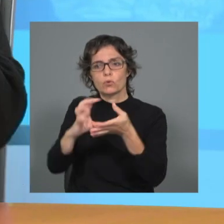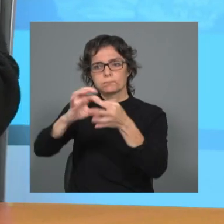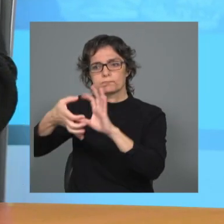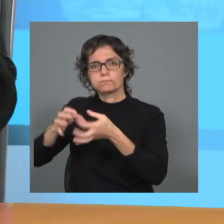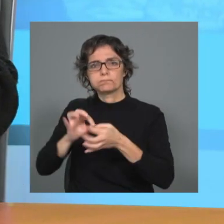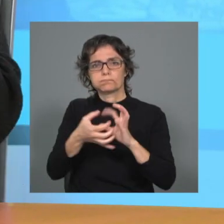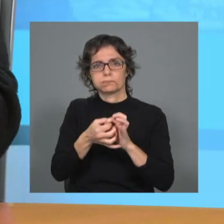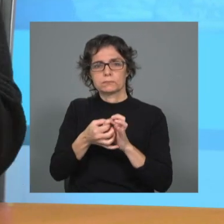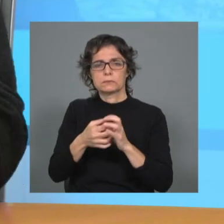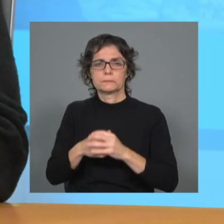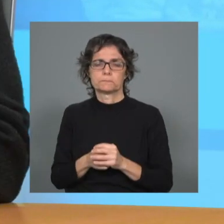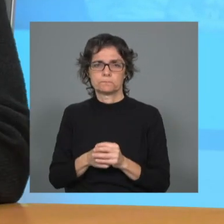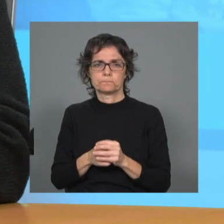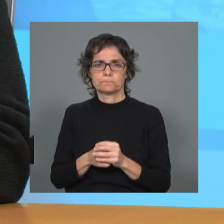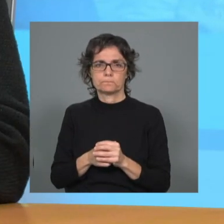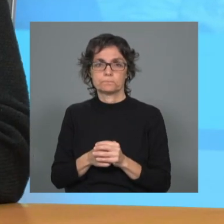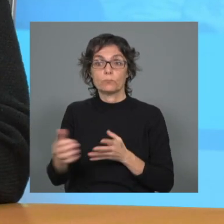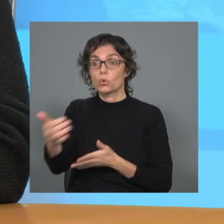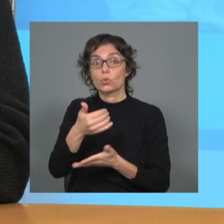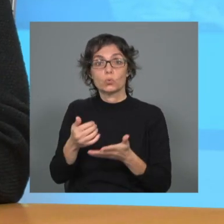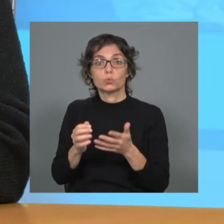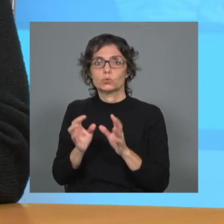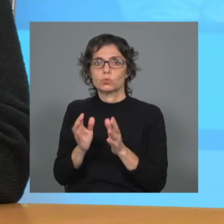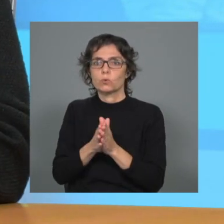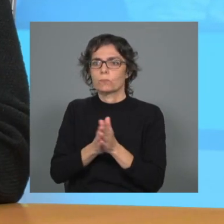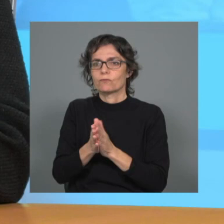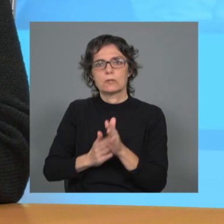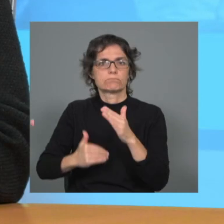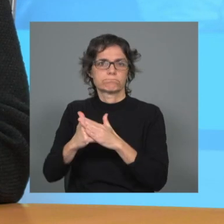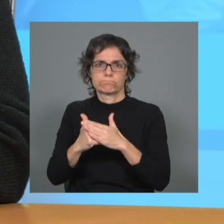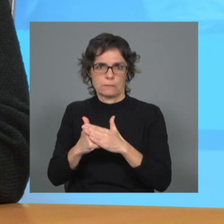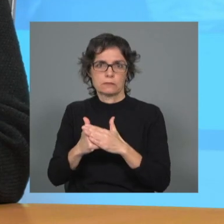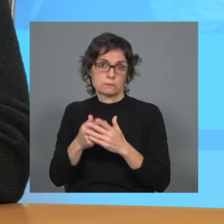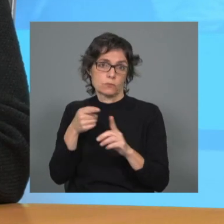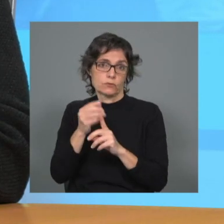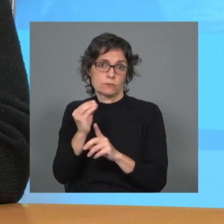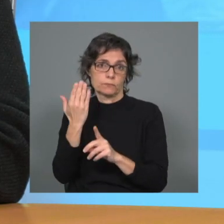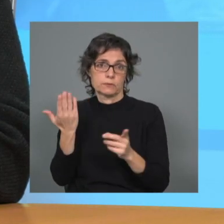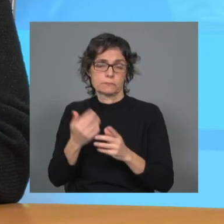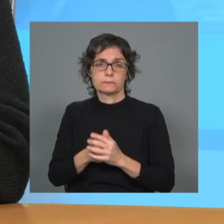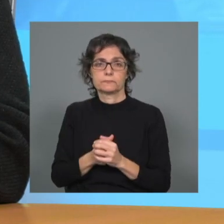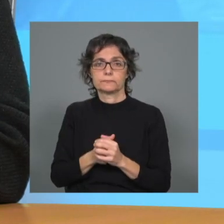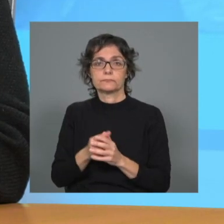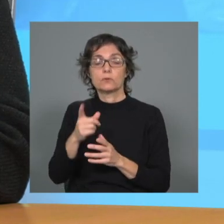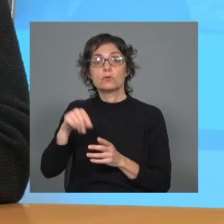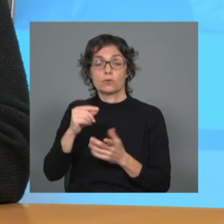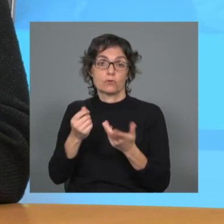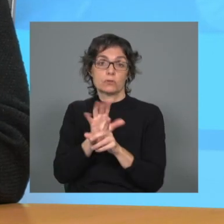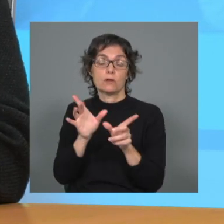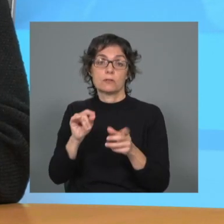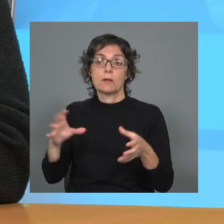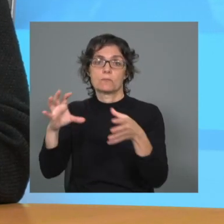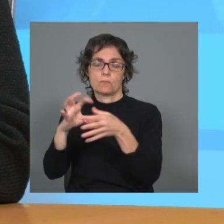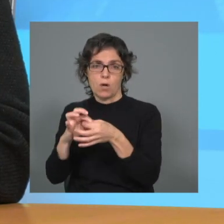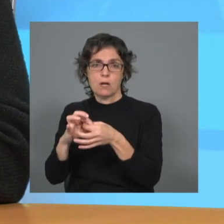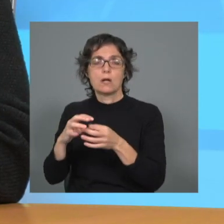o seu lado e depois não consigamos rentabilizar todos os recursos. Nós estamos a trabalhar com a Caritas